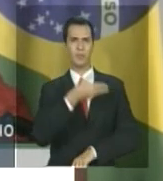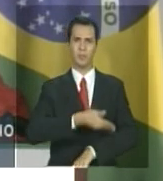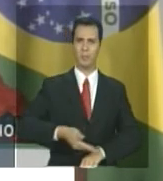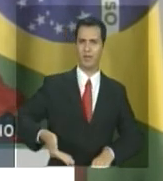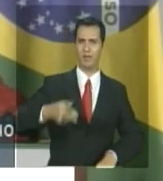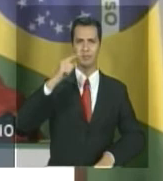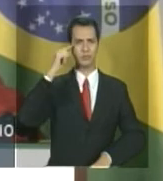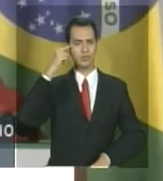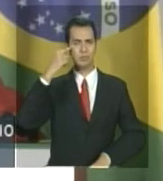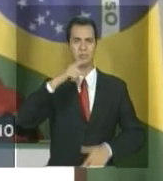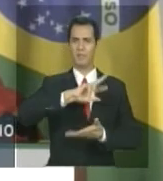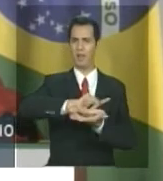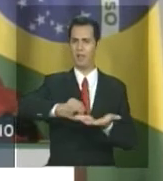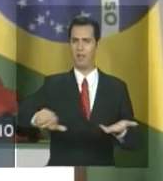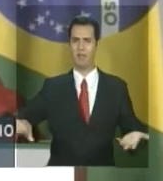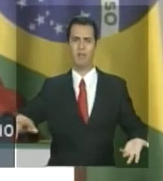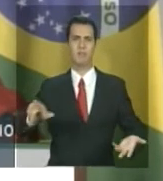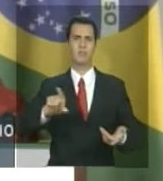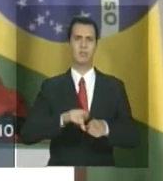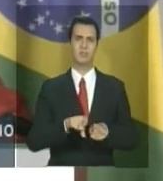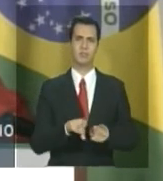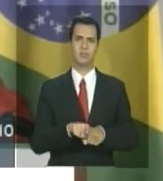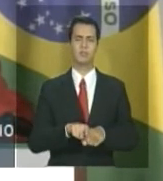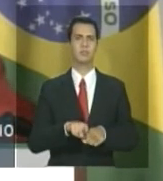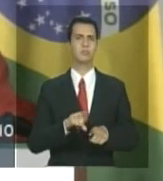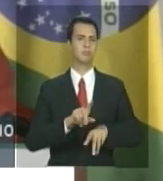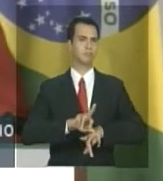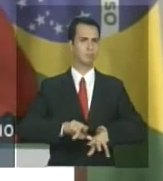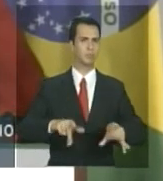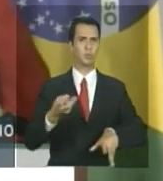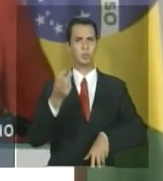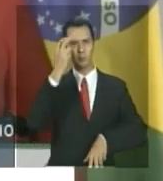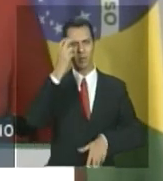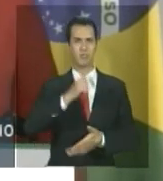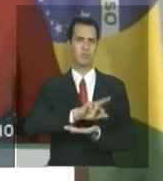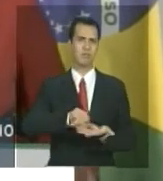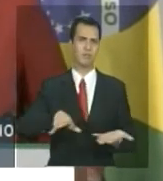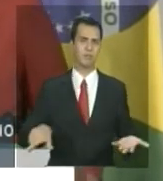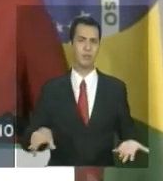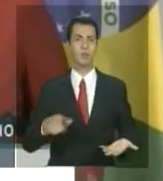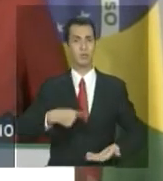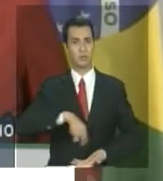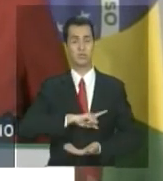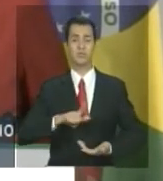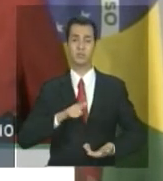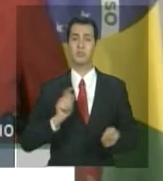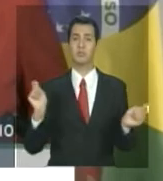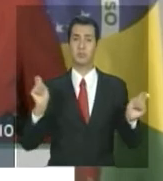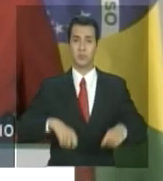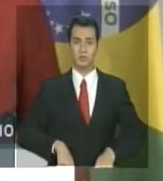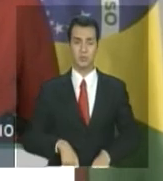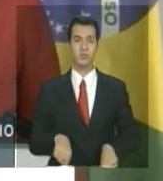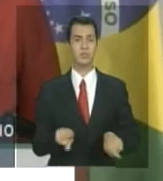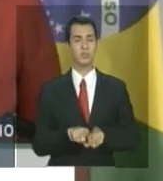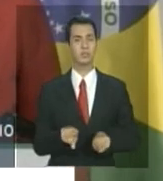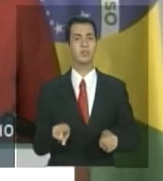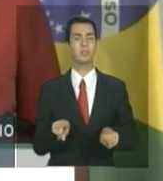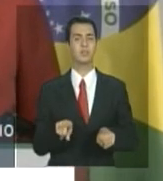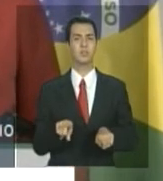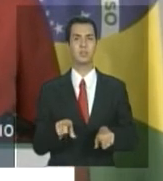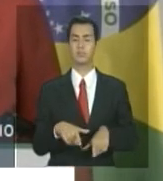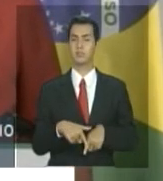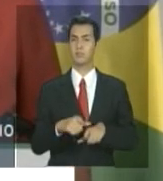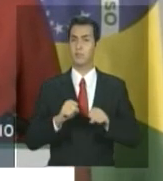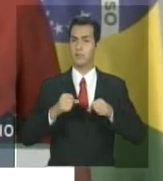nós temos também um grande potencial, uma enorme flexibilidade e